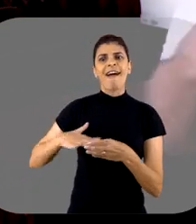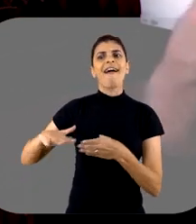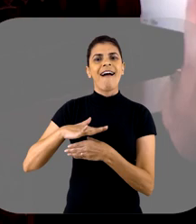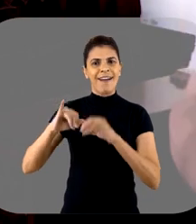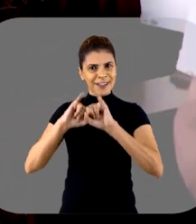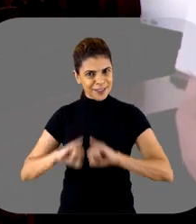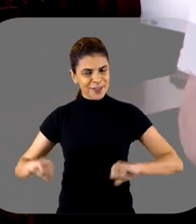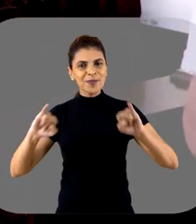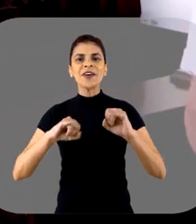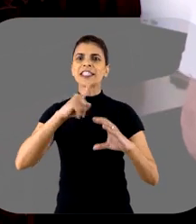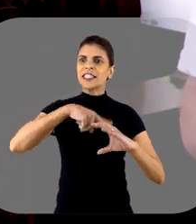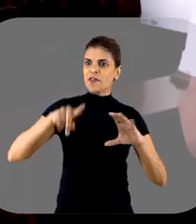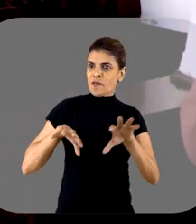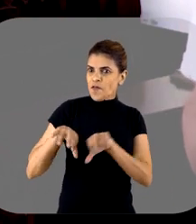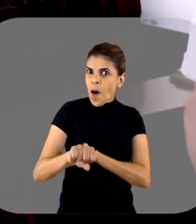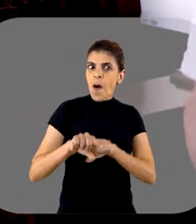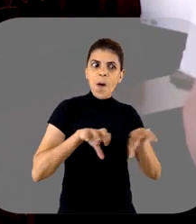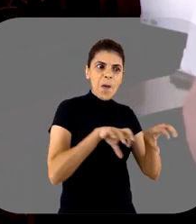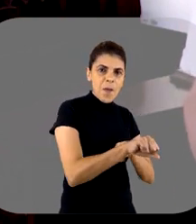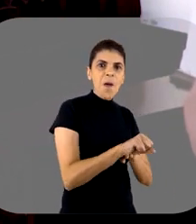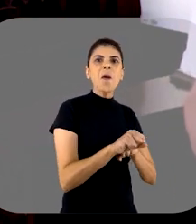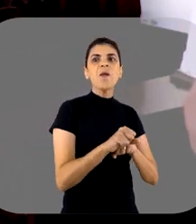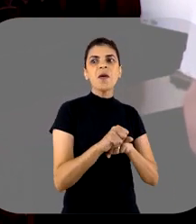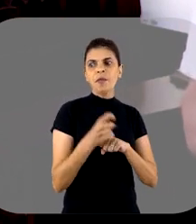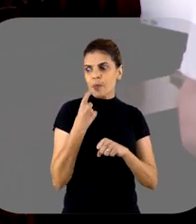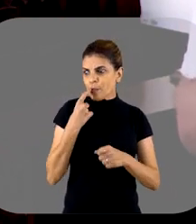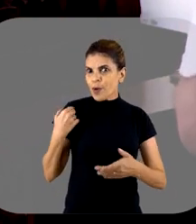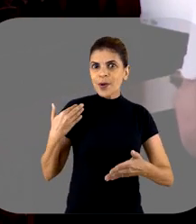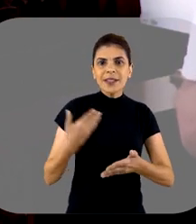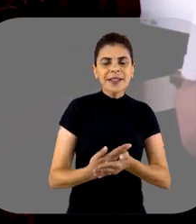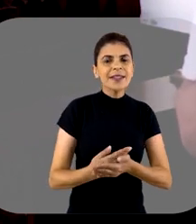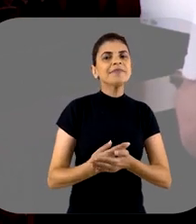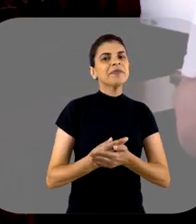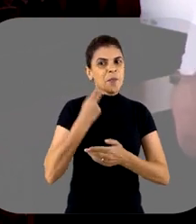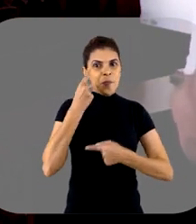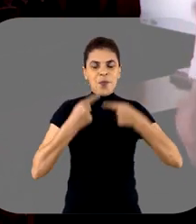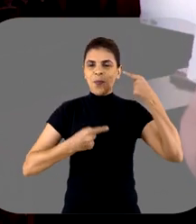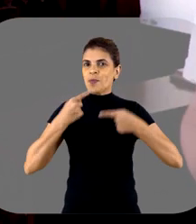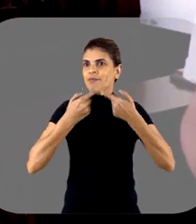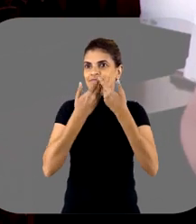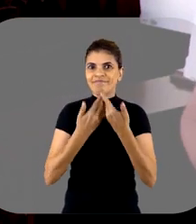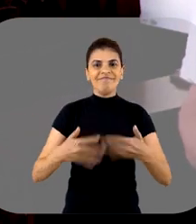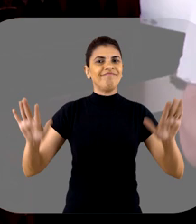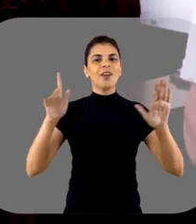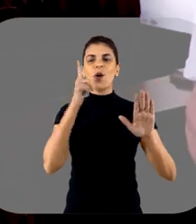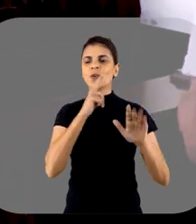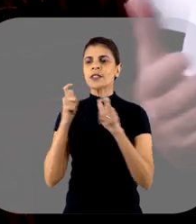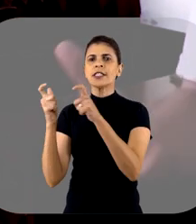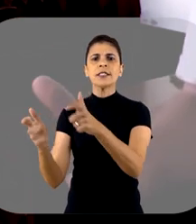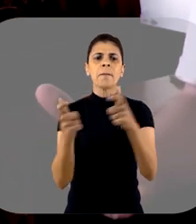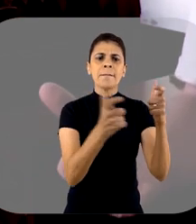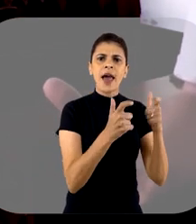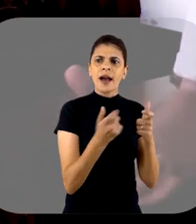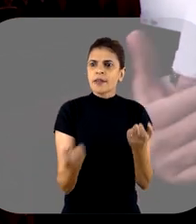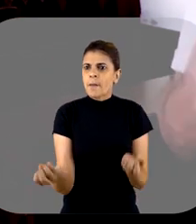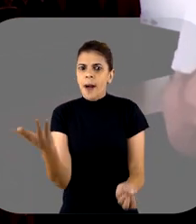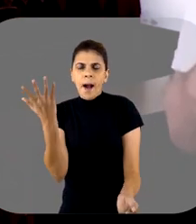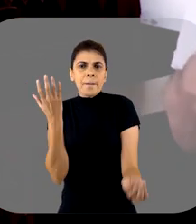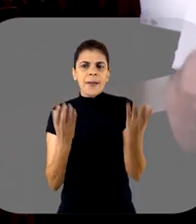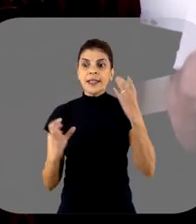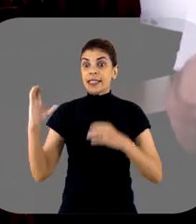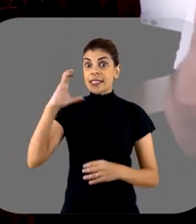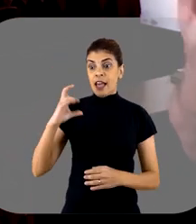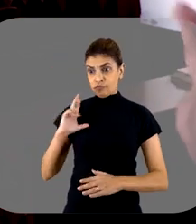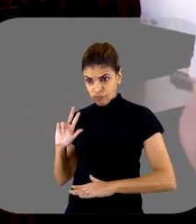na área da divulgação científica sendo formados, mas certamente a gente precisa de uma política pública muito mais ampla para expandir esses espaços,